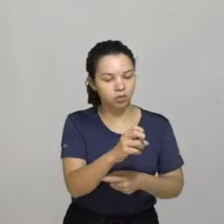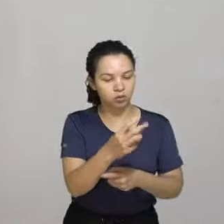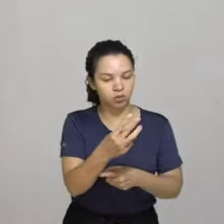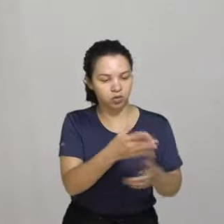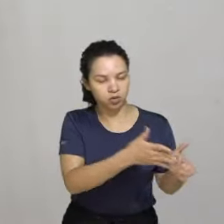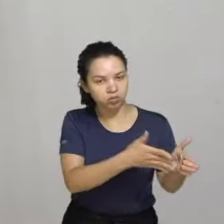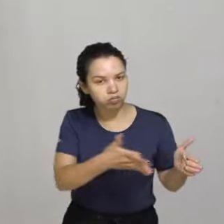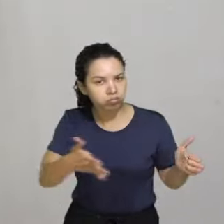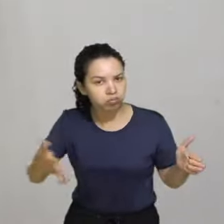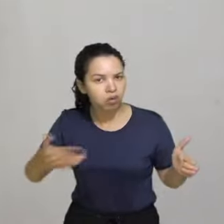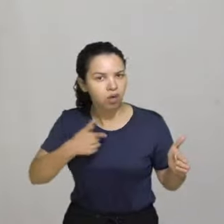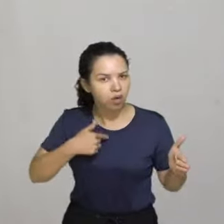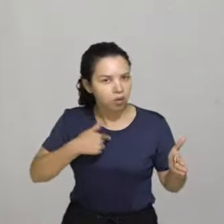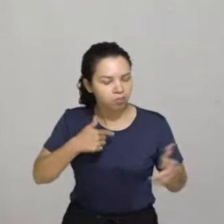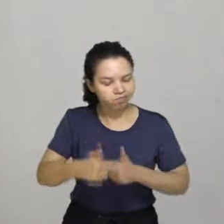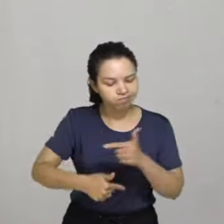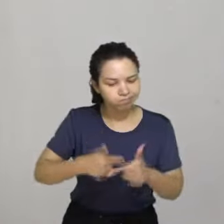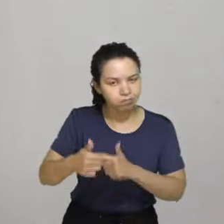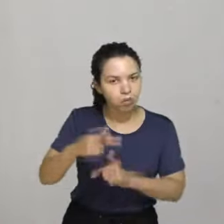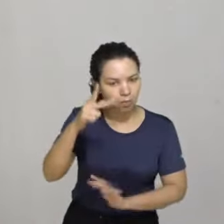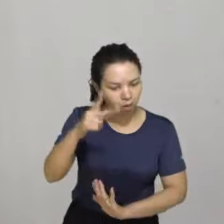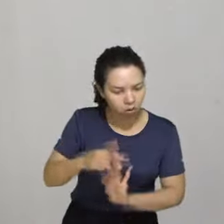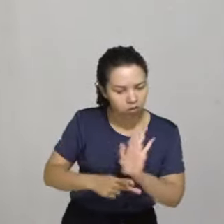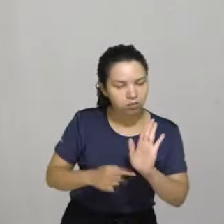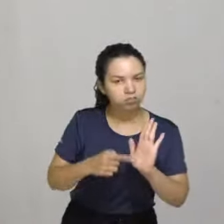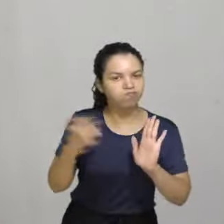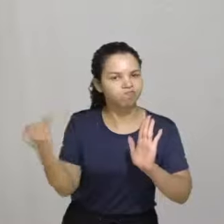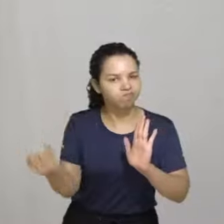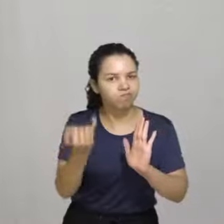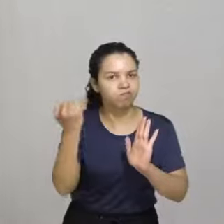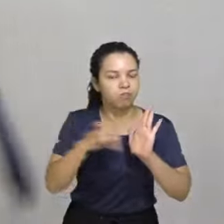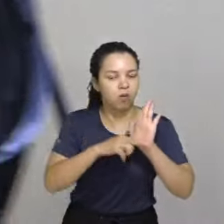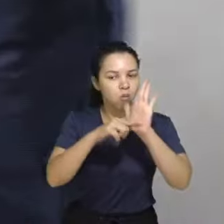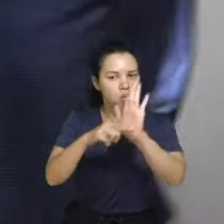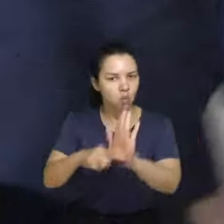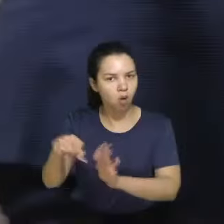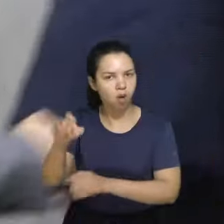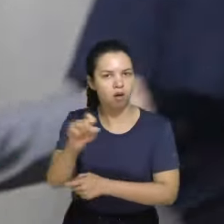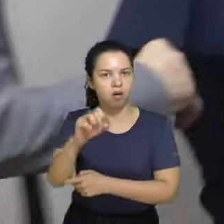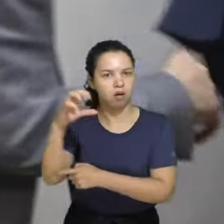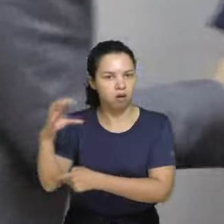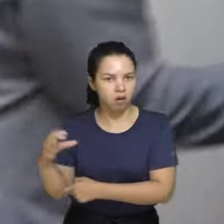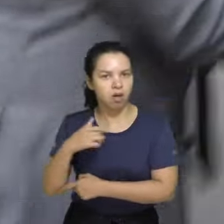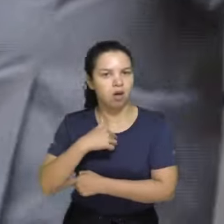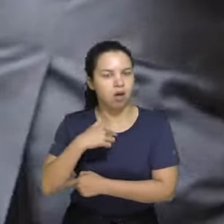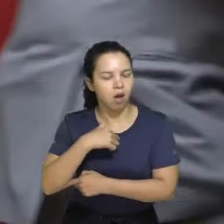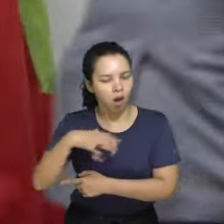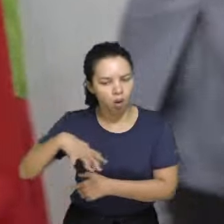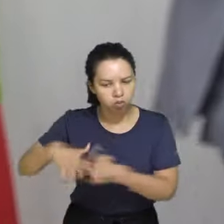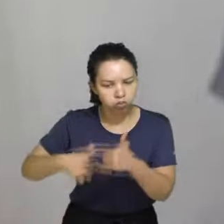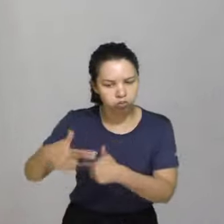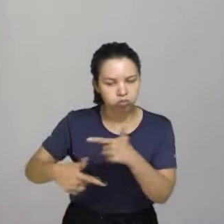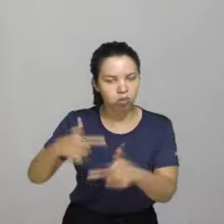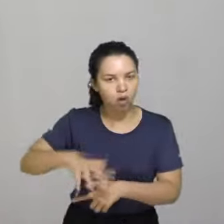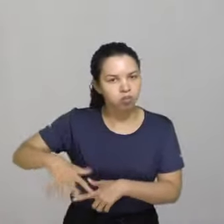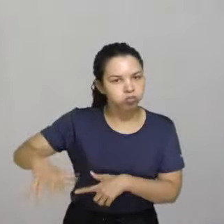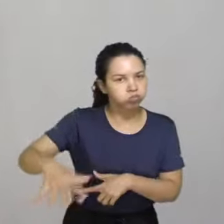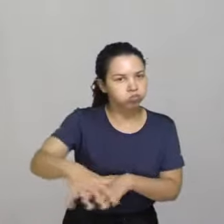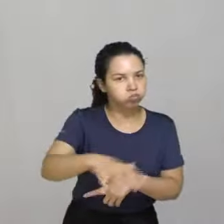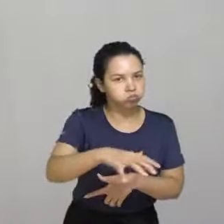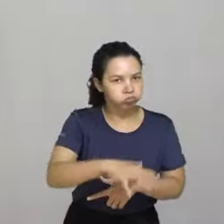projetos importantes e de grande relevância para Santa Catarina. Atuei nas mais diversas áreas, com destaque para os